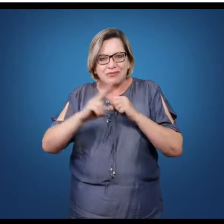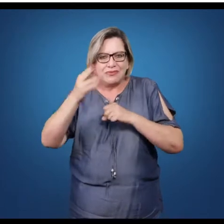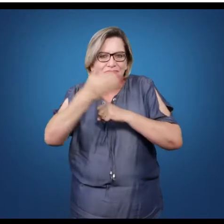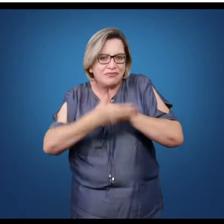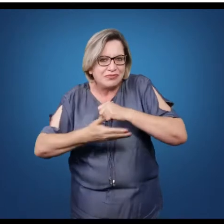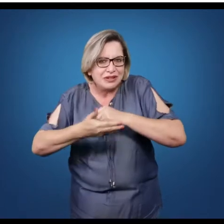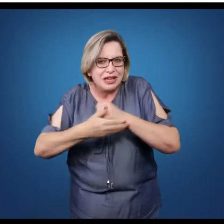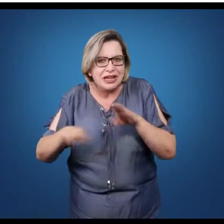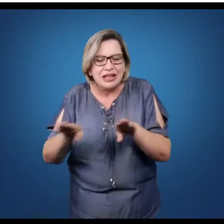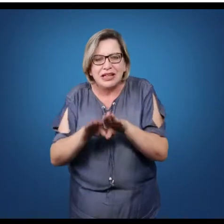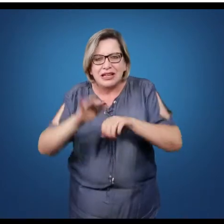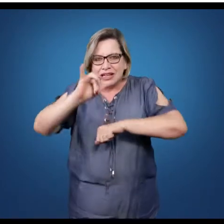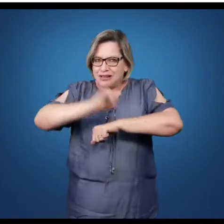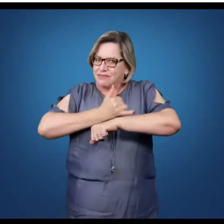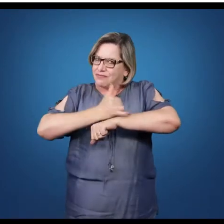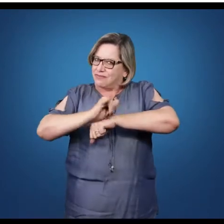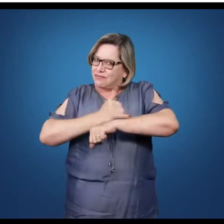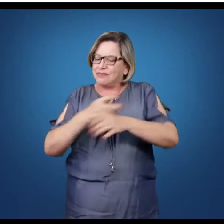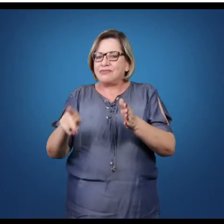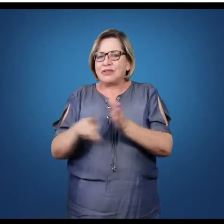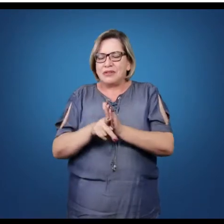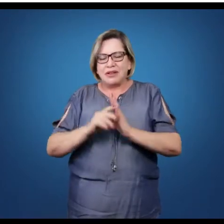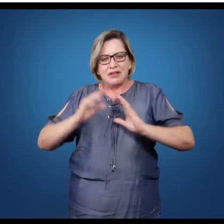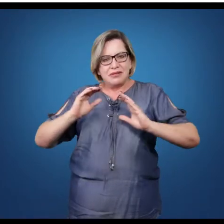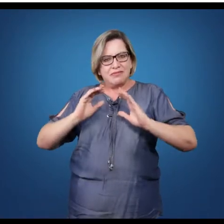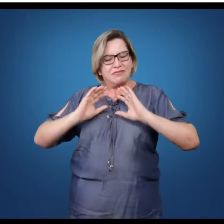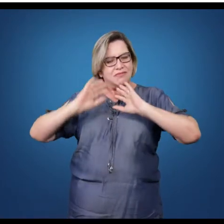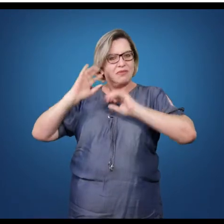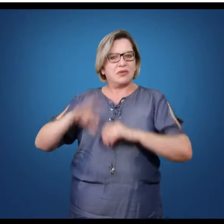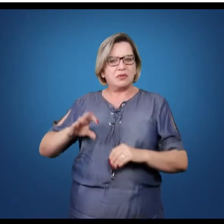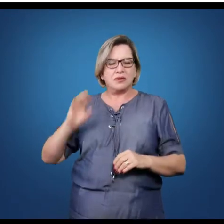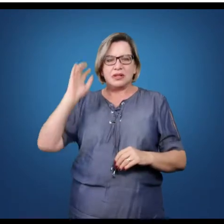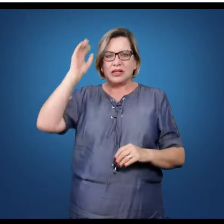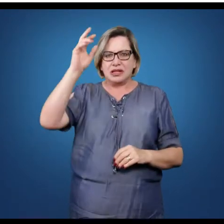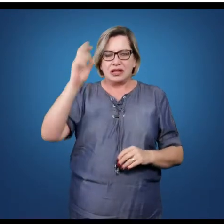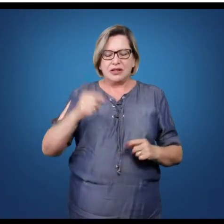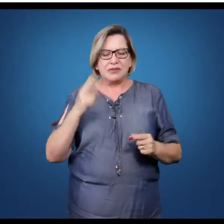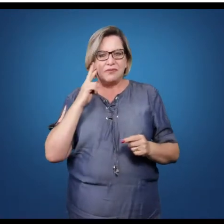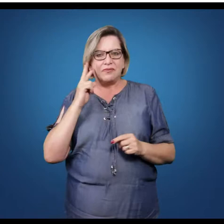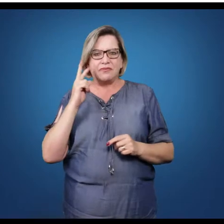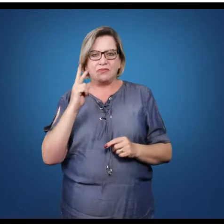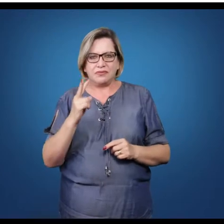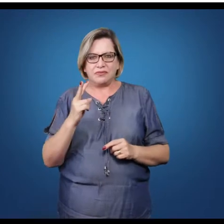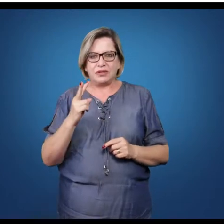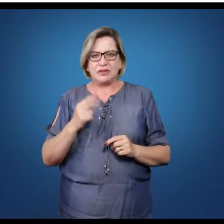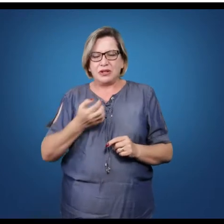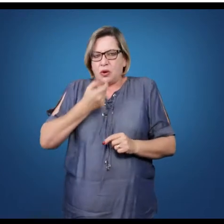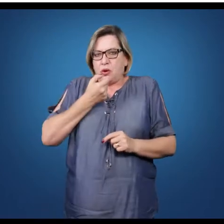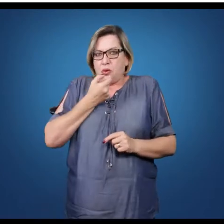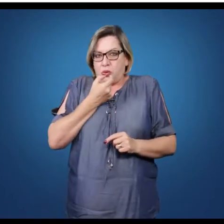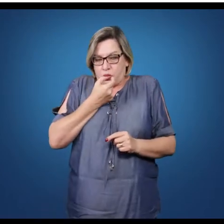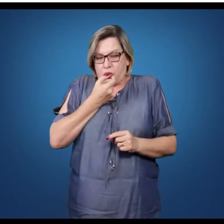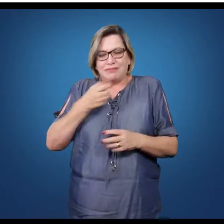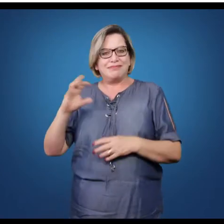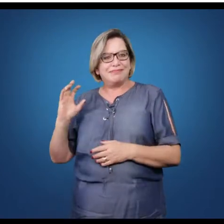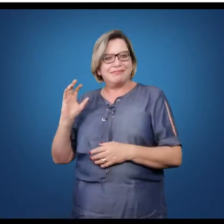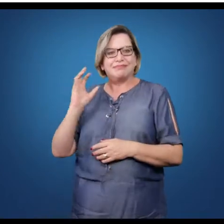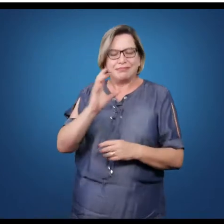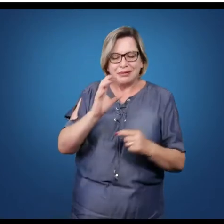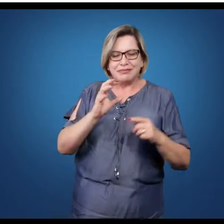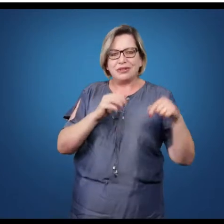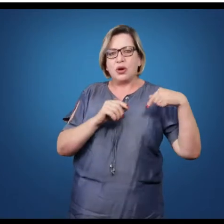as táticas de jogo. Beleza? Então, cada dois com uma bola, batendo aleatoriamente, quando eu apitar, passa a bola, o outro